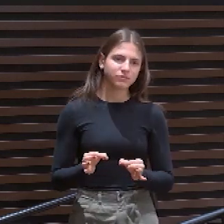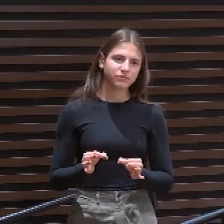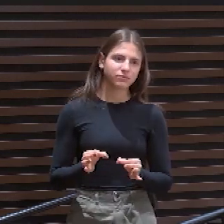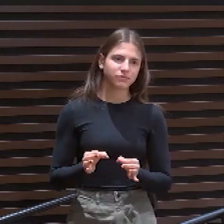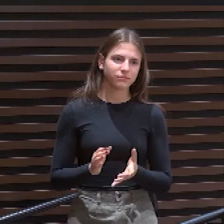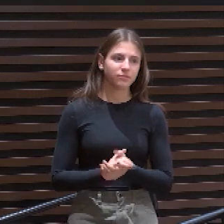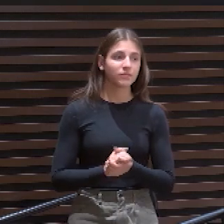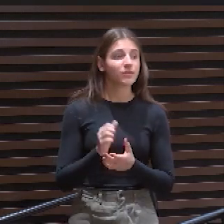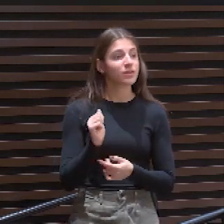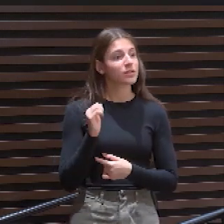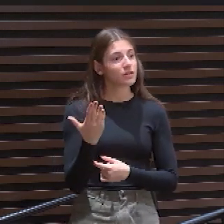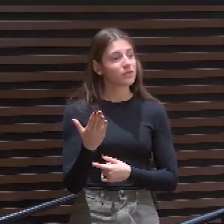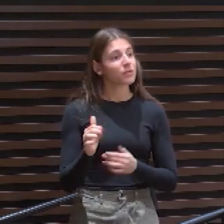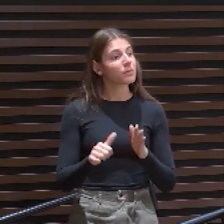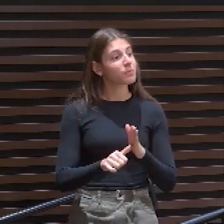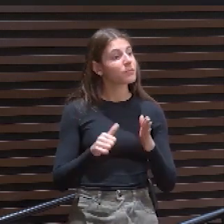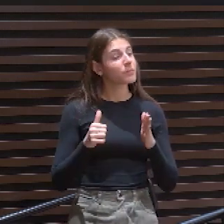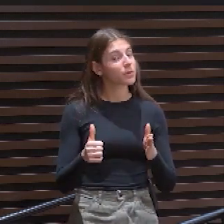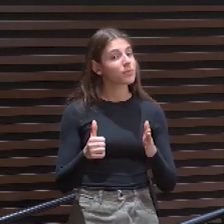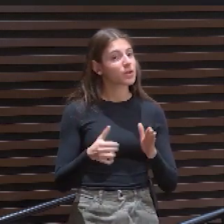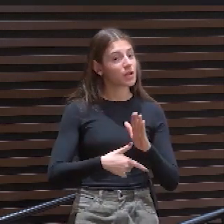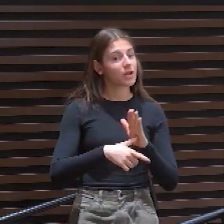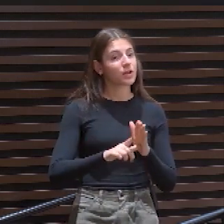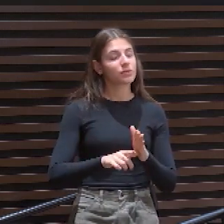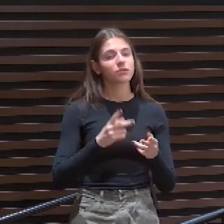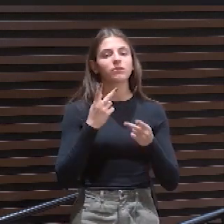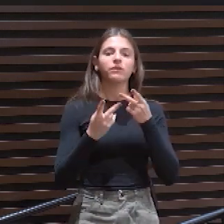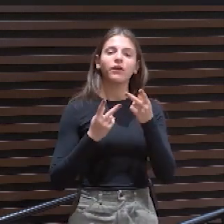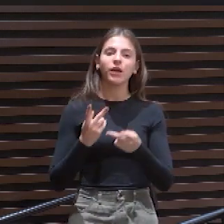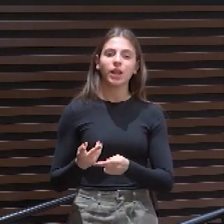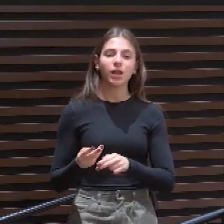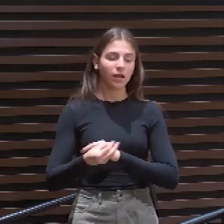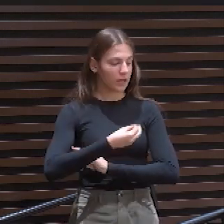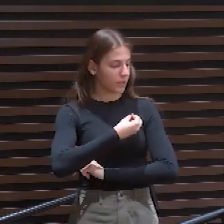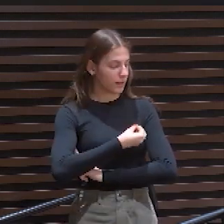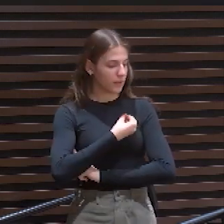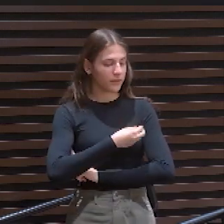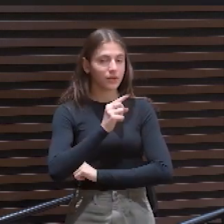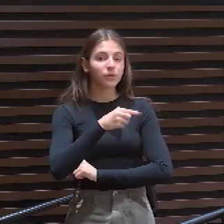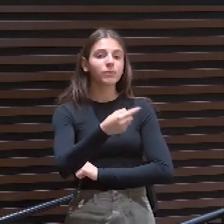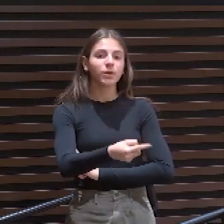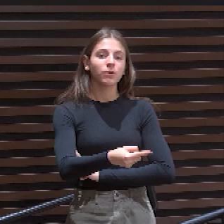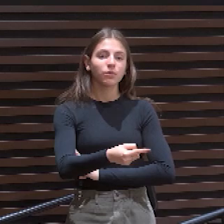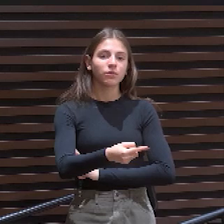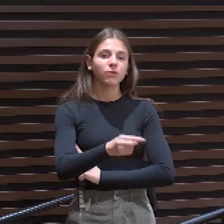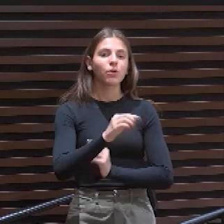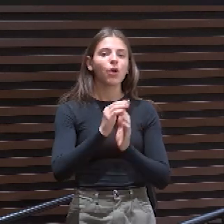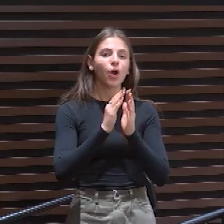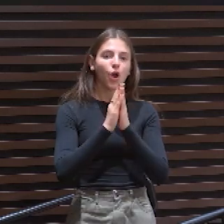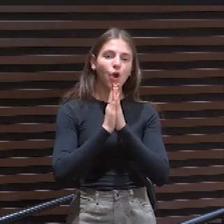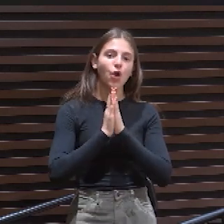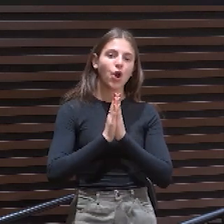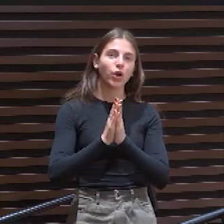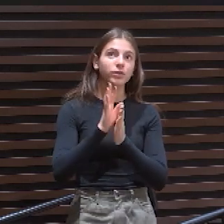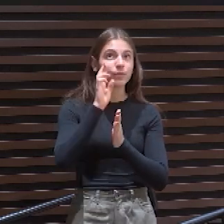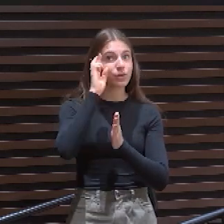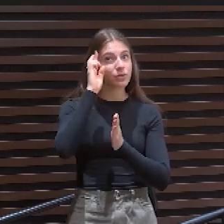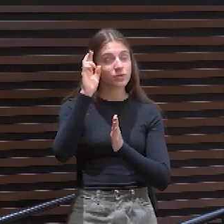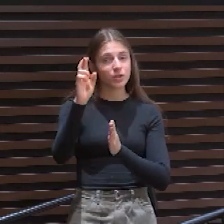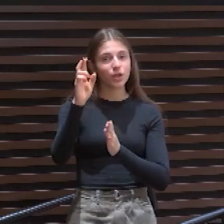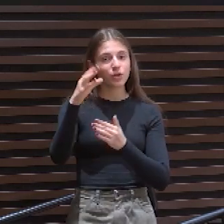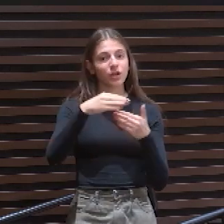Então, primeiro passo, em vez de falar da vida do irmão, ore para que o Senhor te